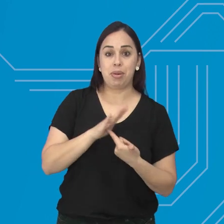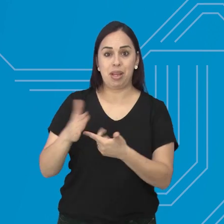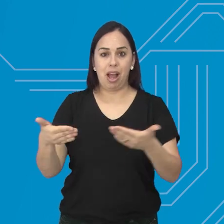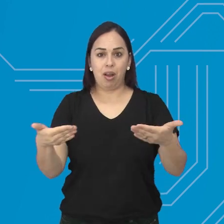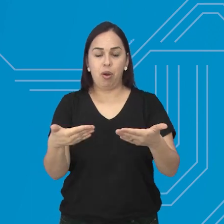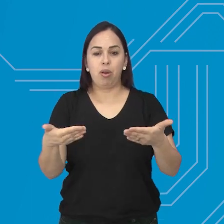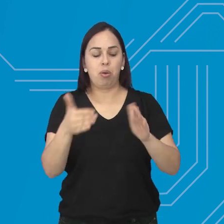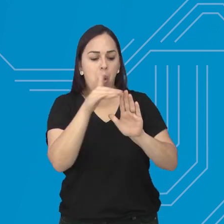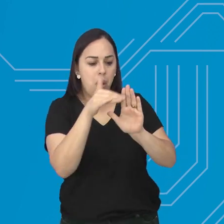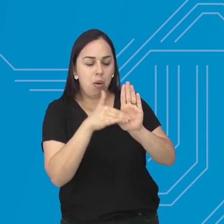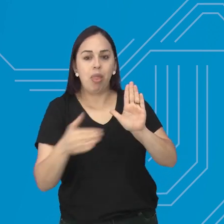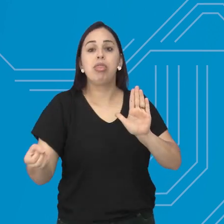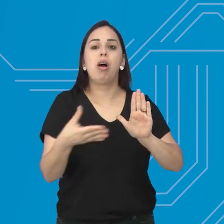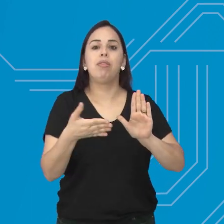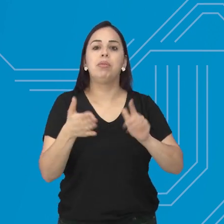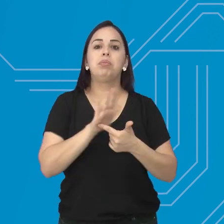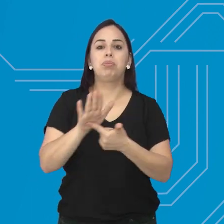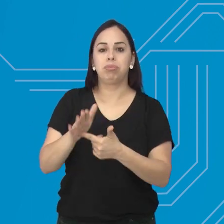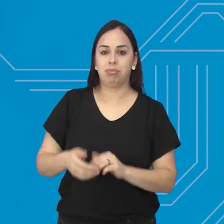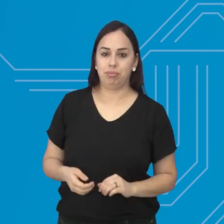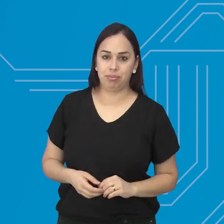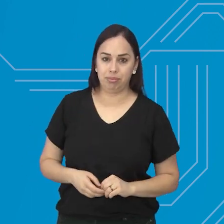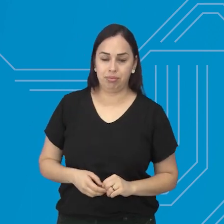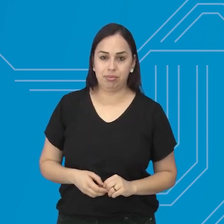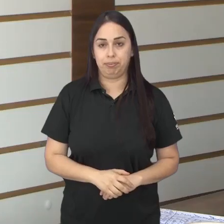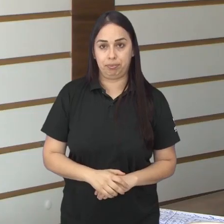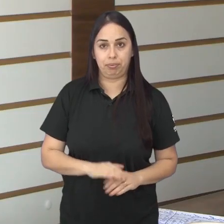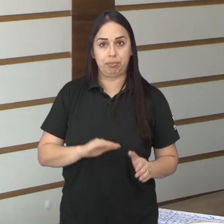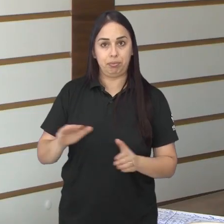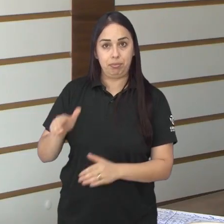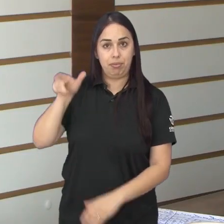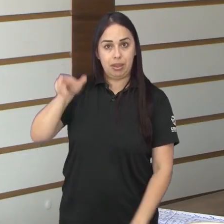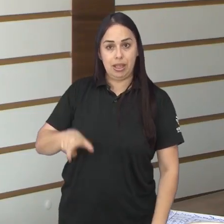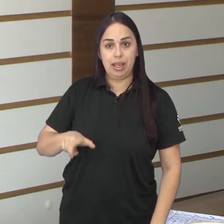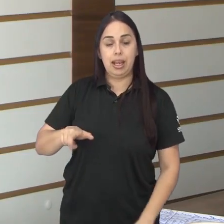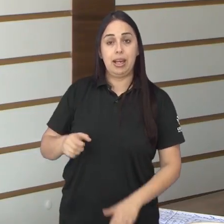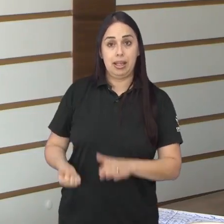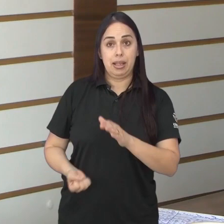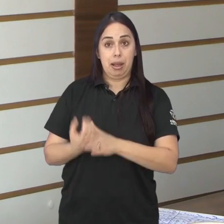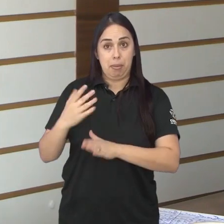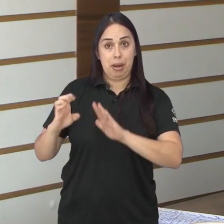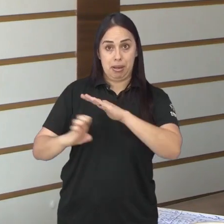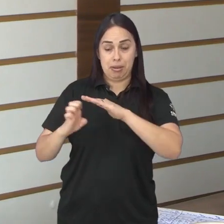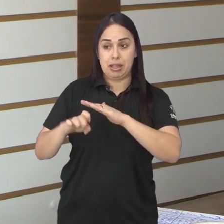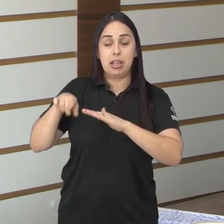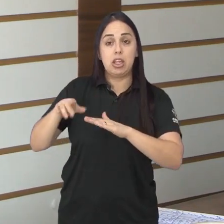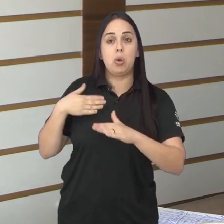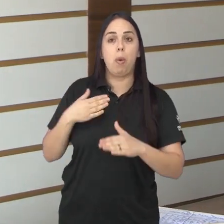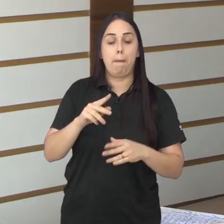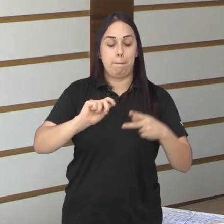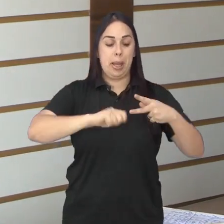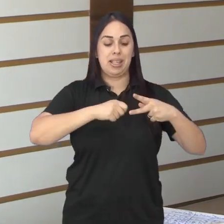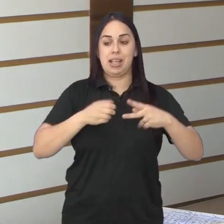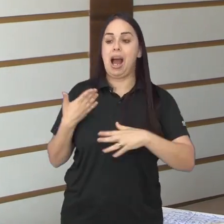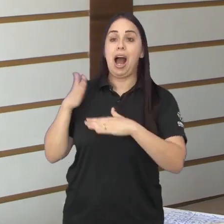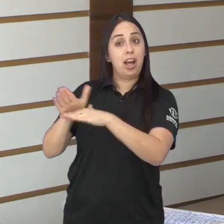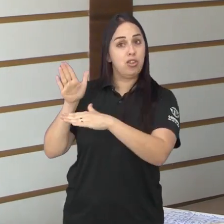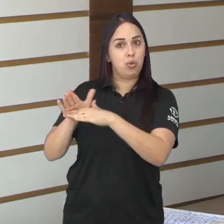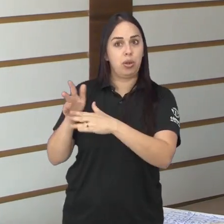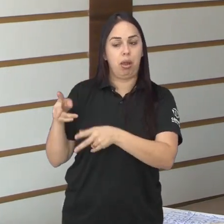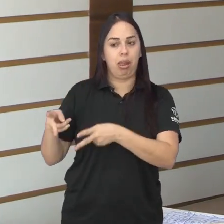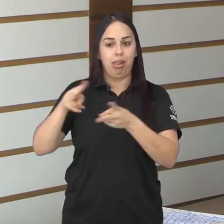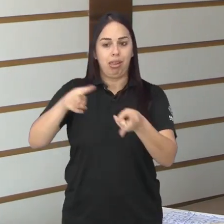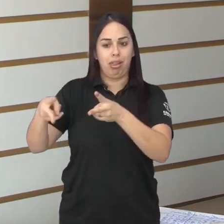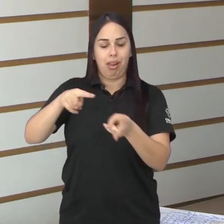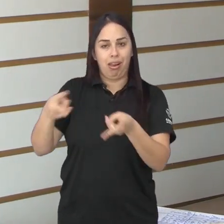nós apresentamos agora quais são as novas regras. Seu Humberto é empreendedor e o Pix foi um facilitador para ele